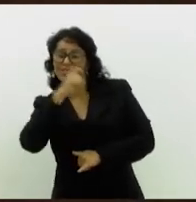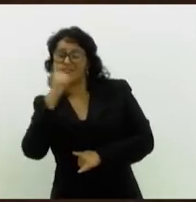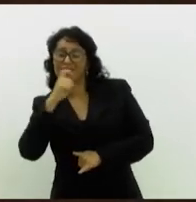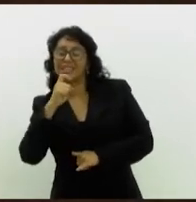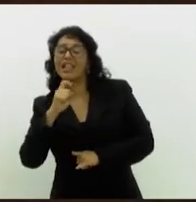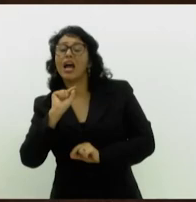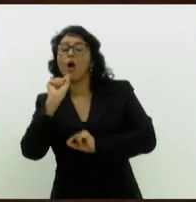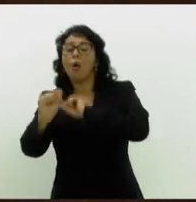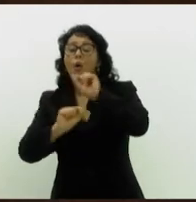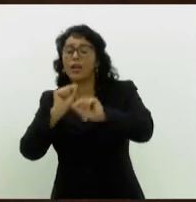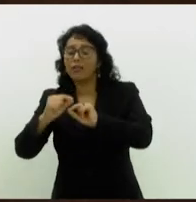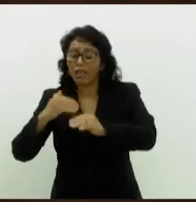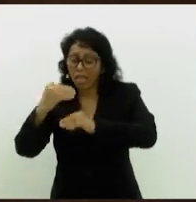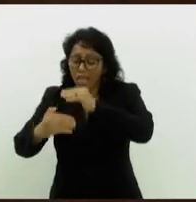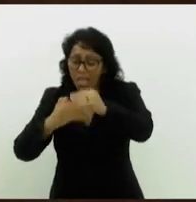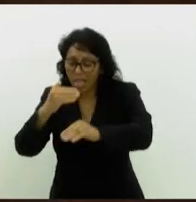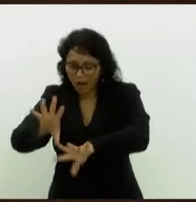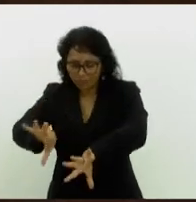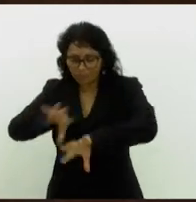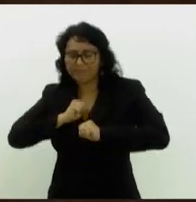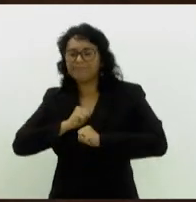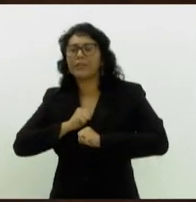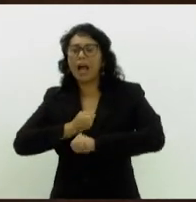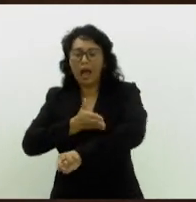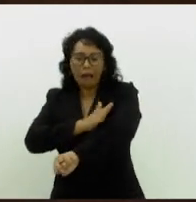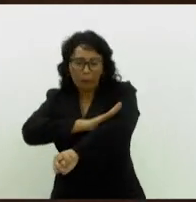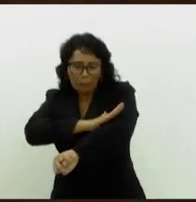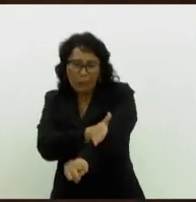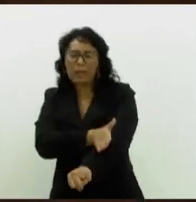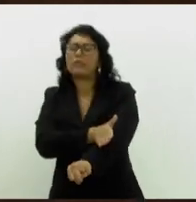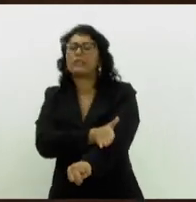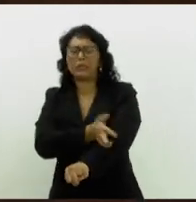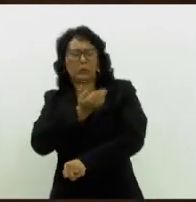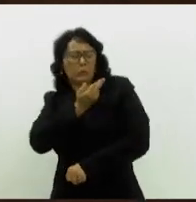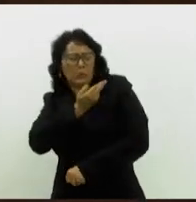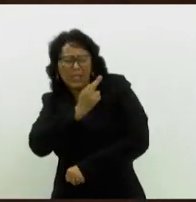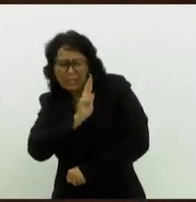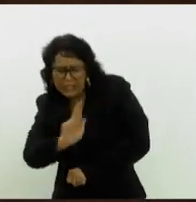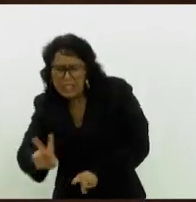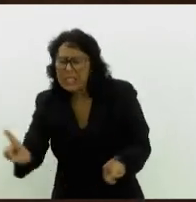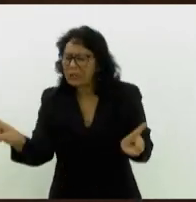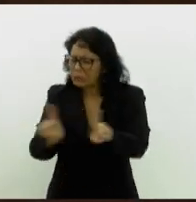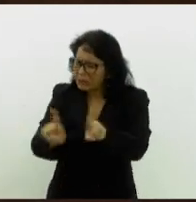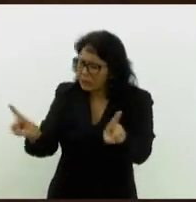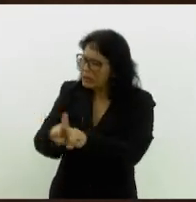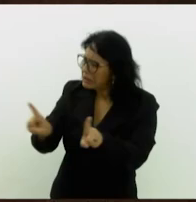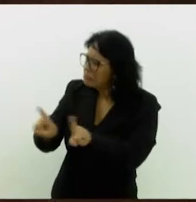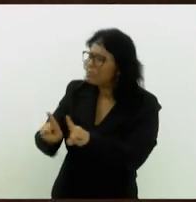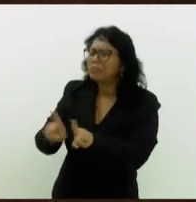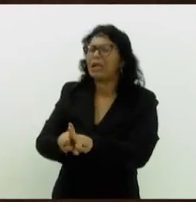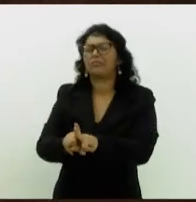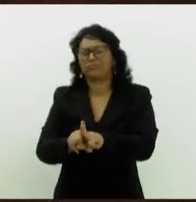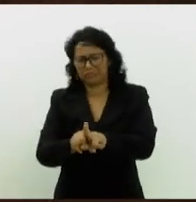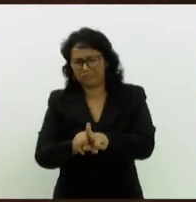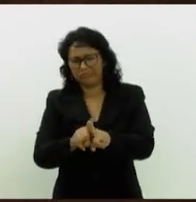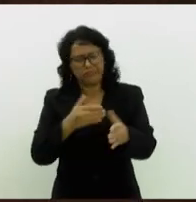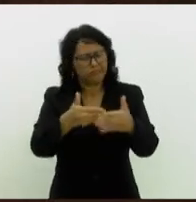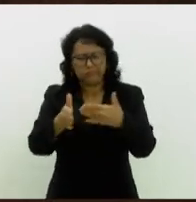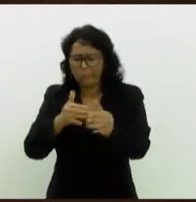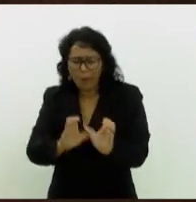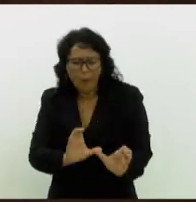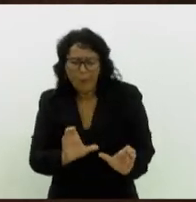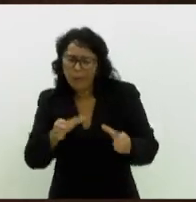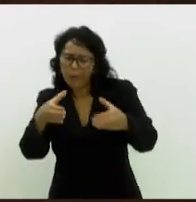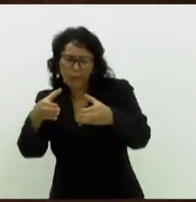preconceito né um preconceito contra alguma religião contra alguma raça contra alguma categoria